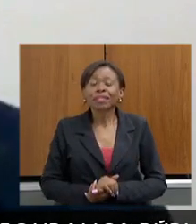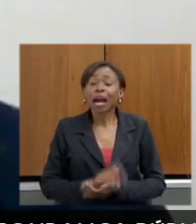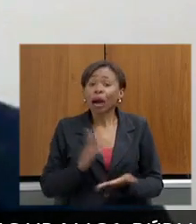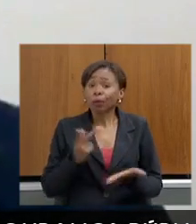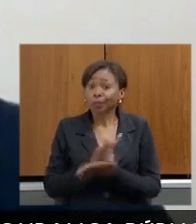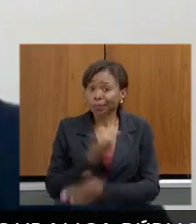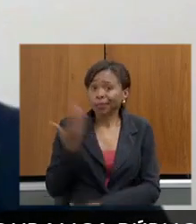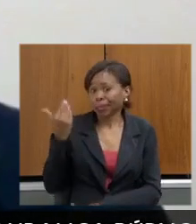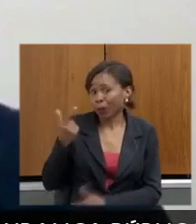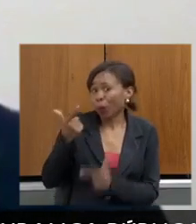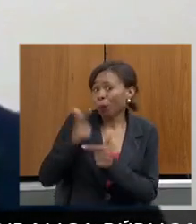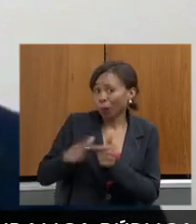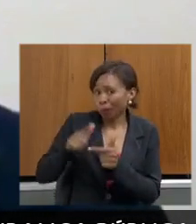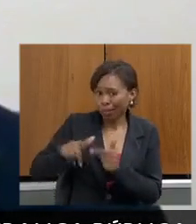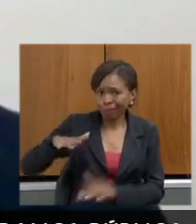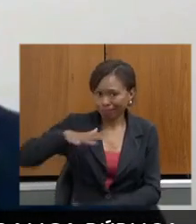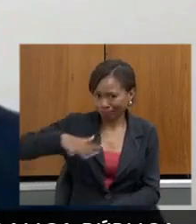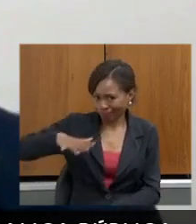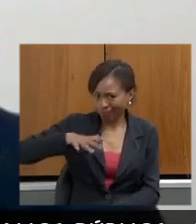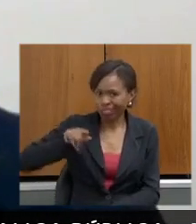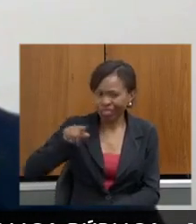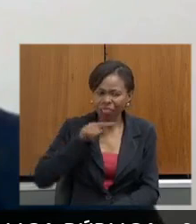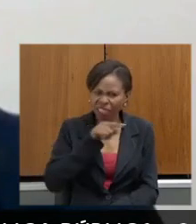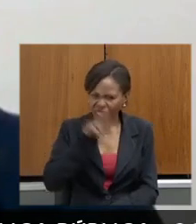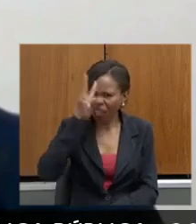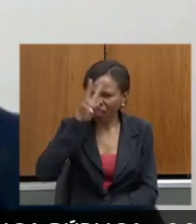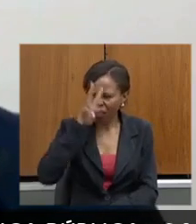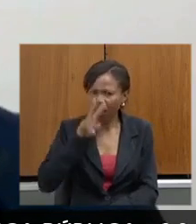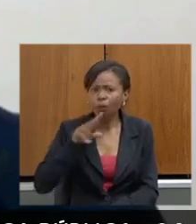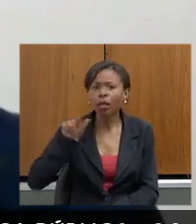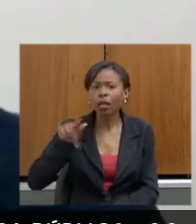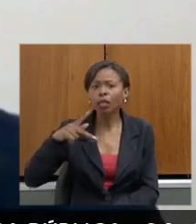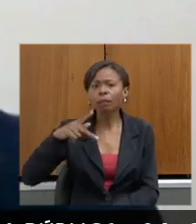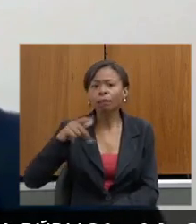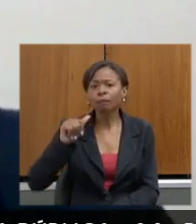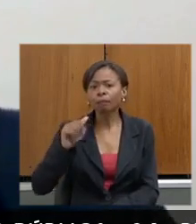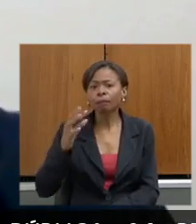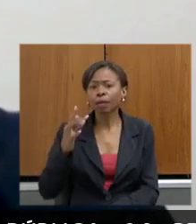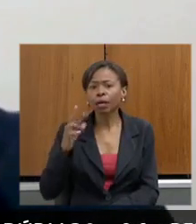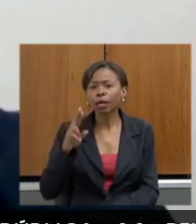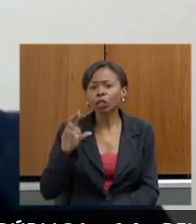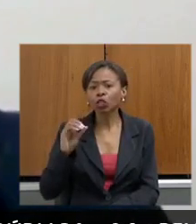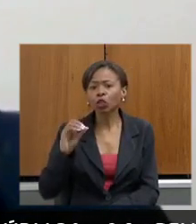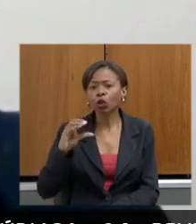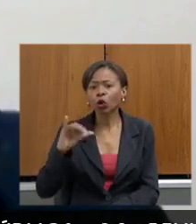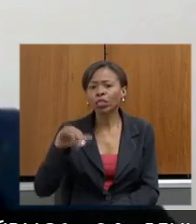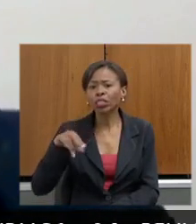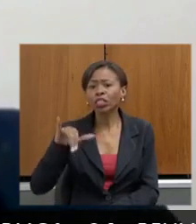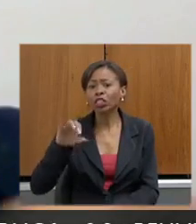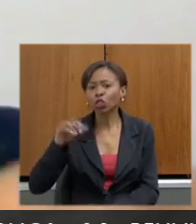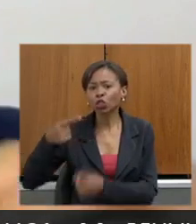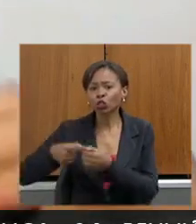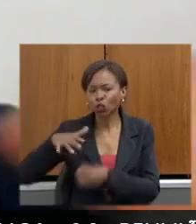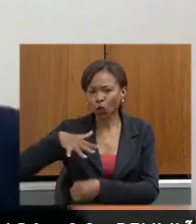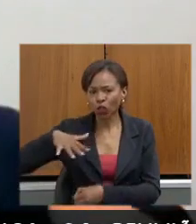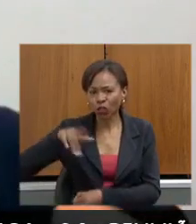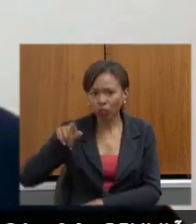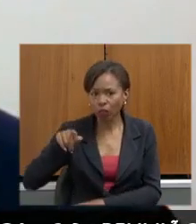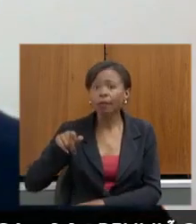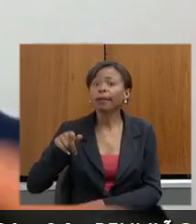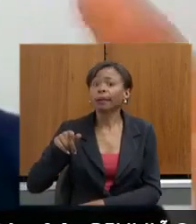um problema sério na nossa região e deve lembrar disso foi o patrocínio que nós tivemos que a